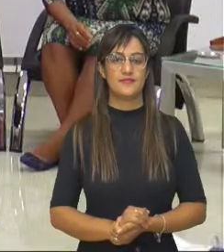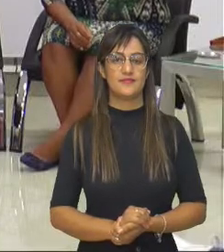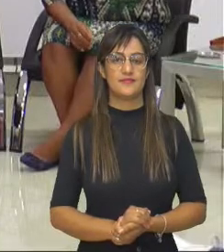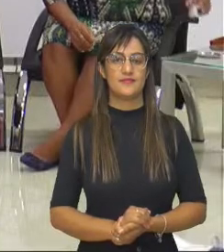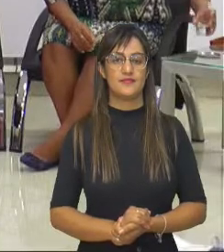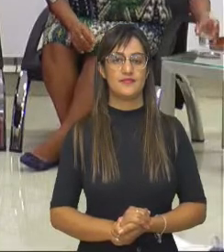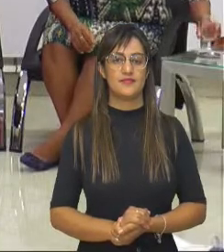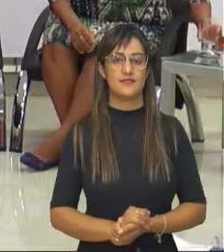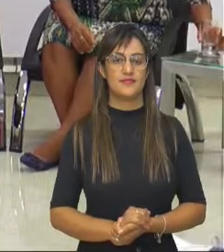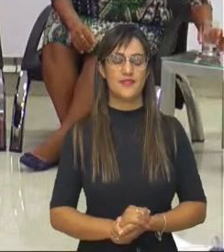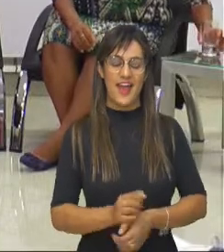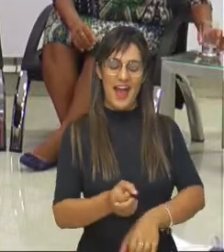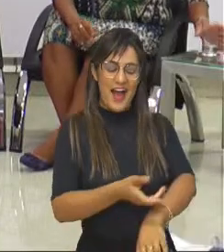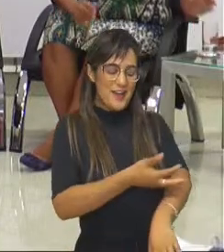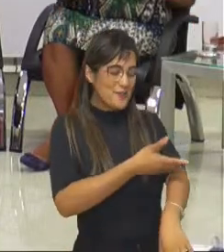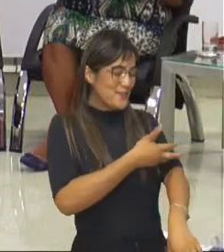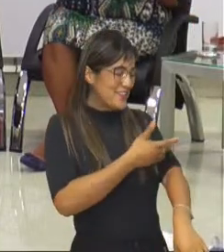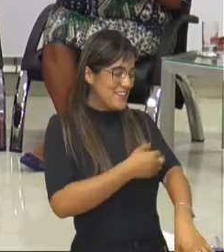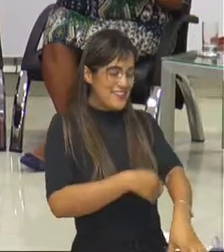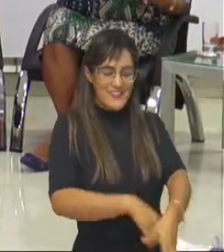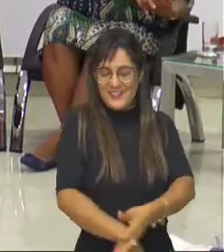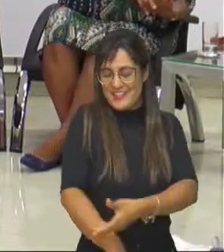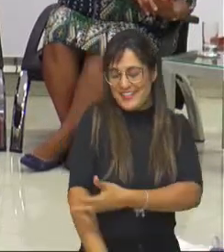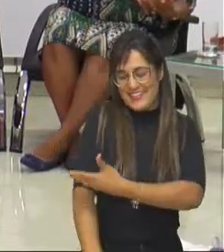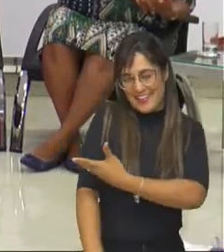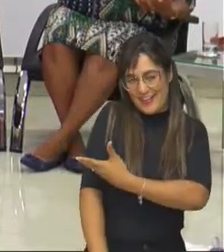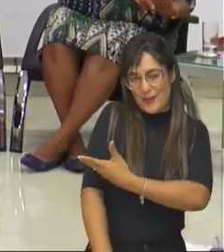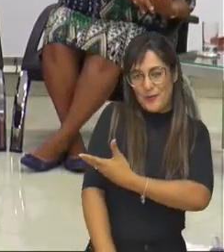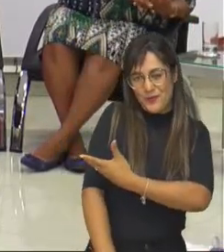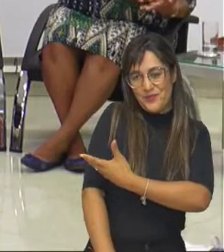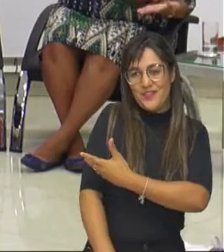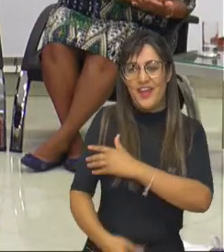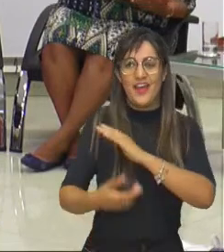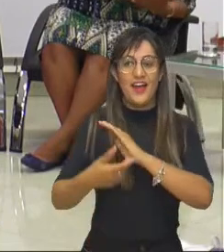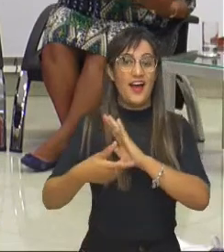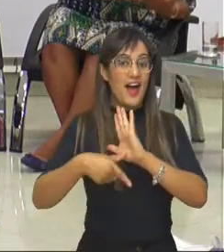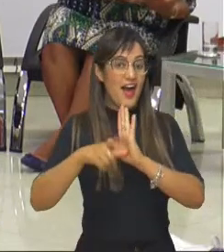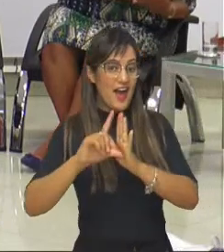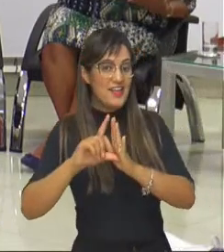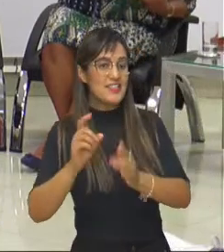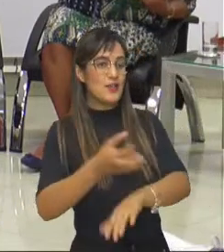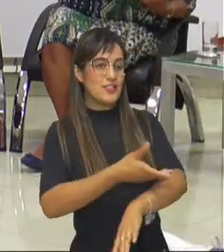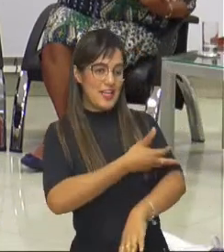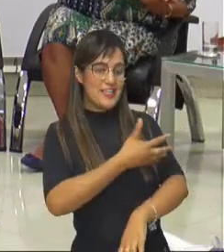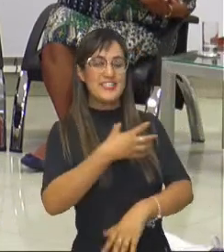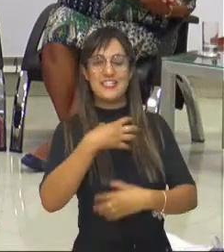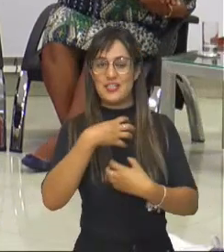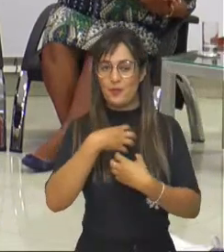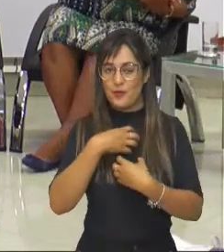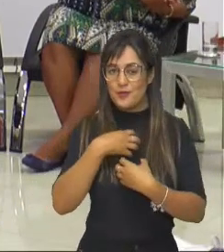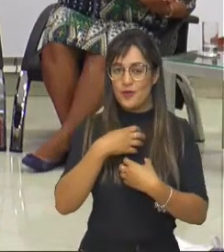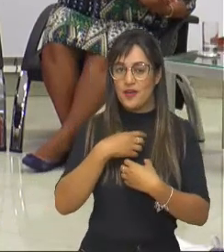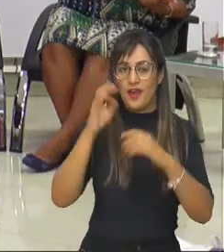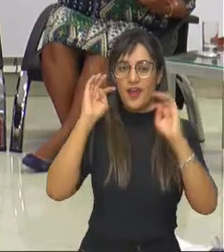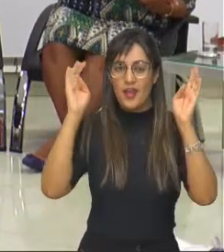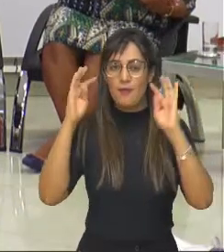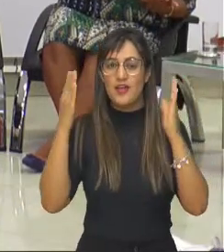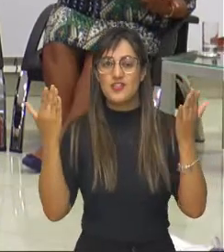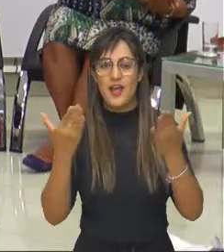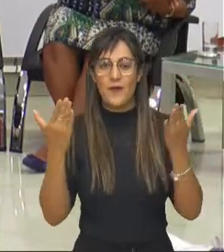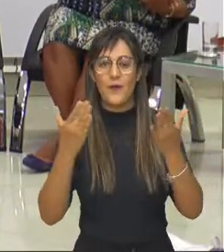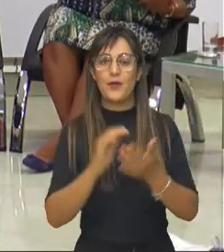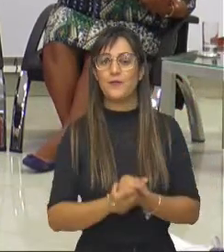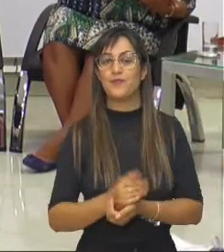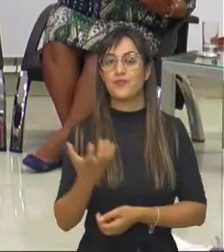Gente, muita emoção. Se eu estava emocionado antes, imagina agora, né? Mas eu queria muito agradecer